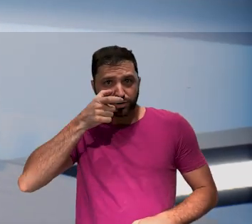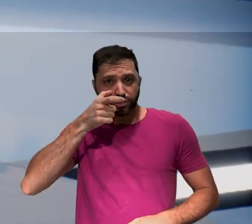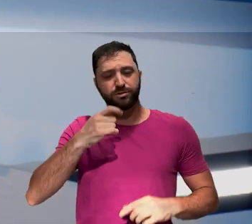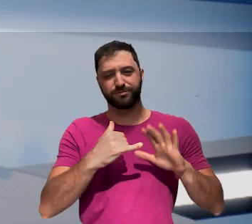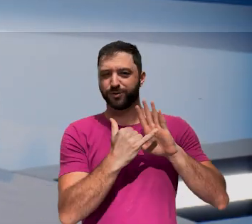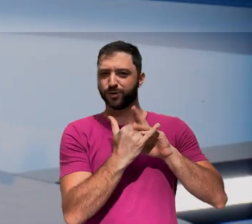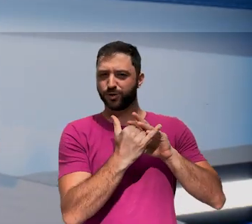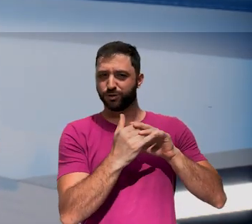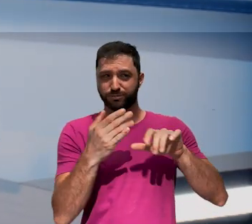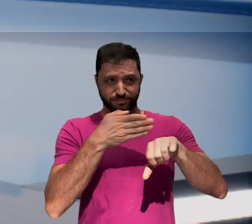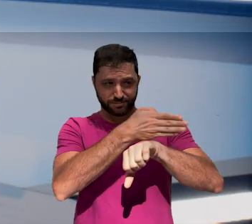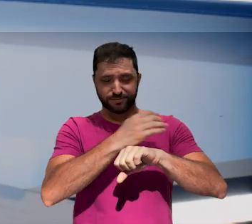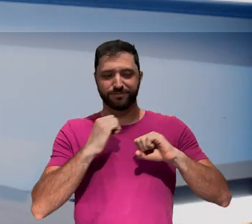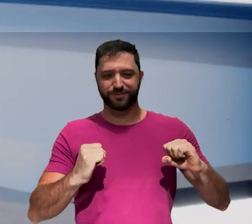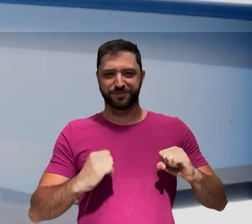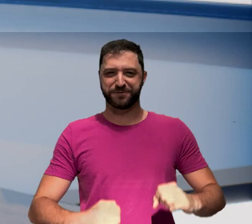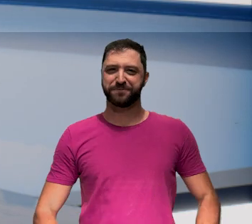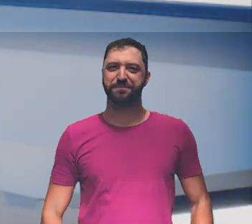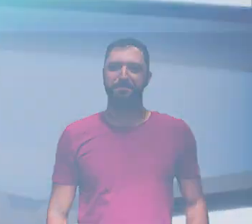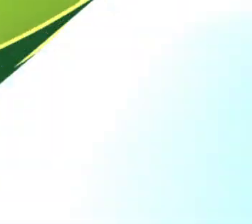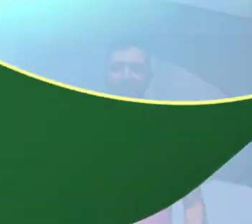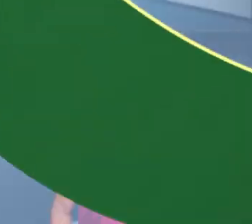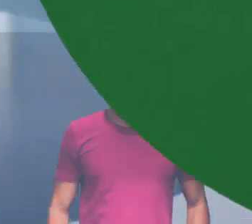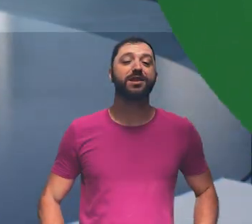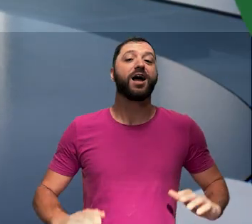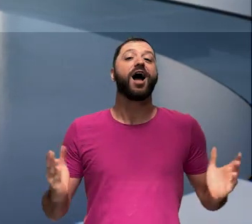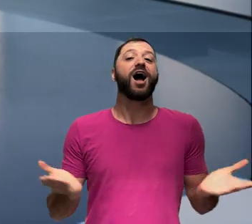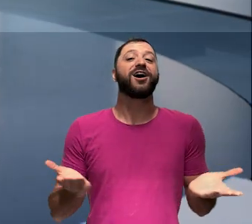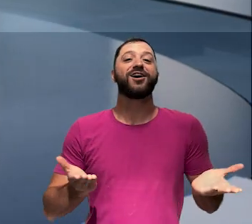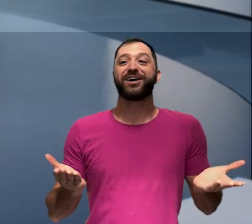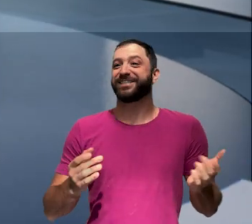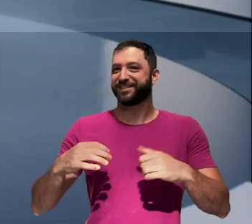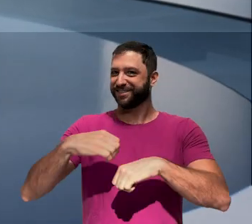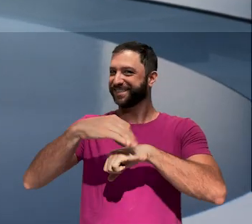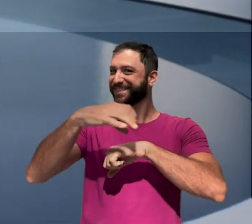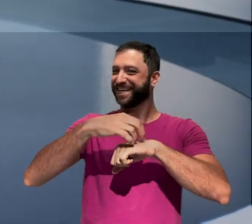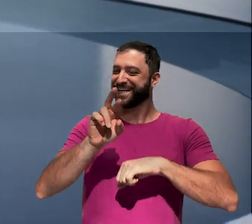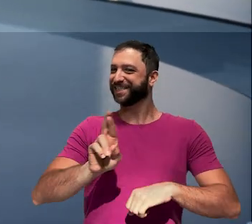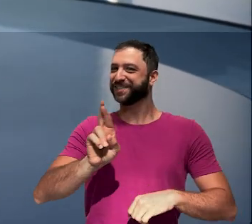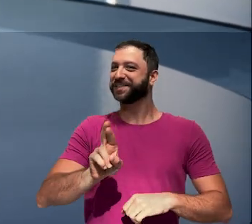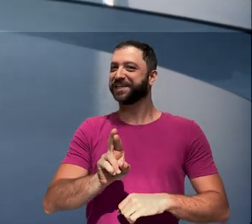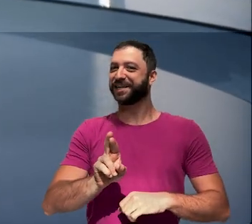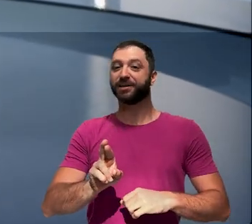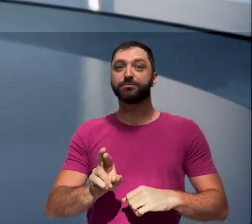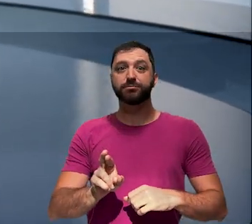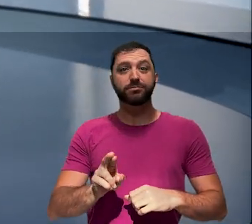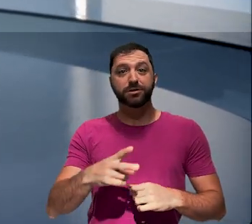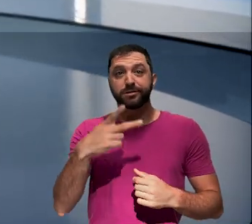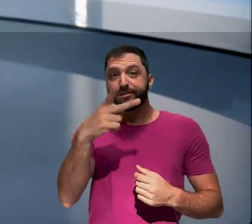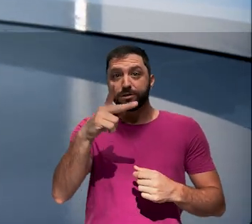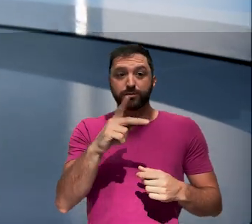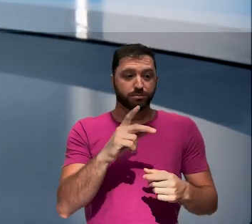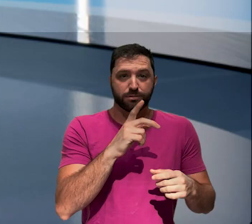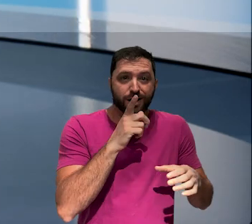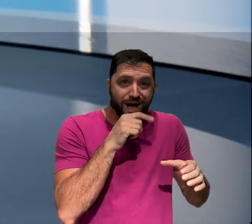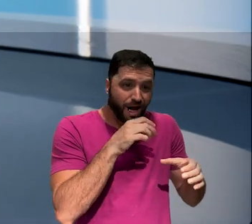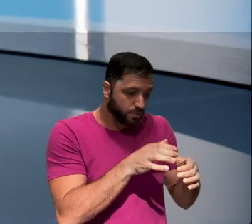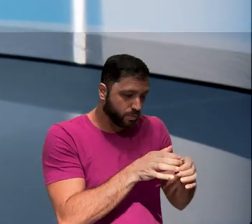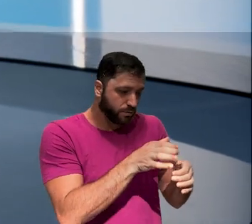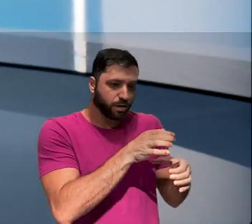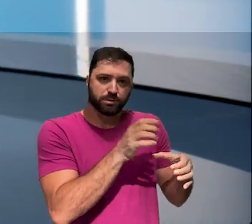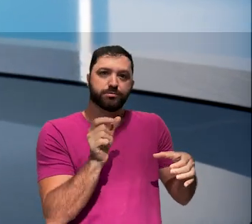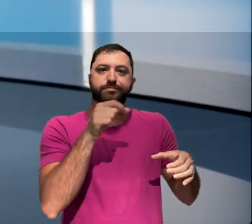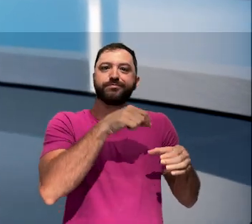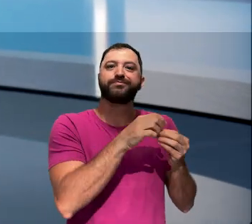gostou, pode rever, tá lá no nosso canal do YouTube. Está começando o Descomplica Ressoar. Você aí sabe cuidar de